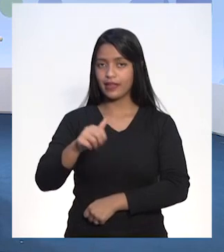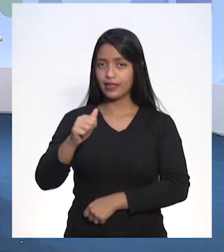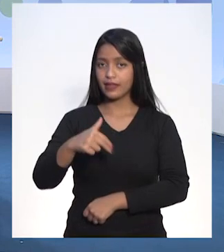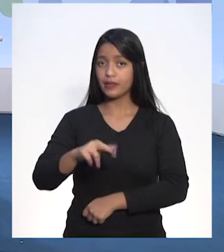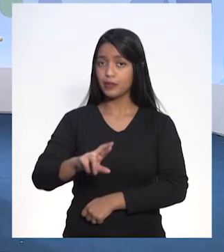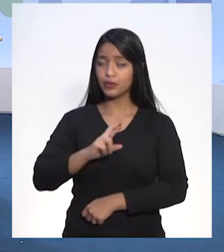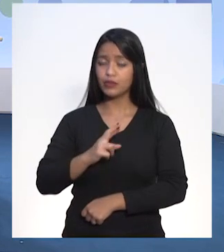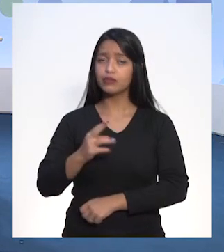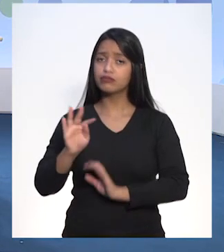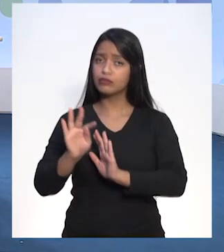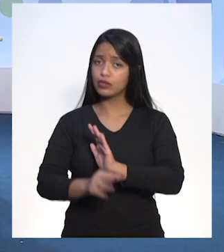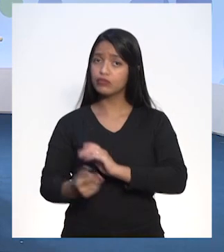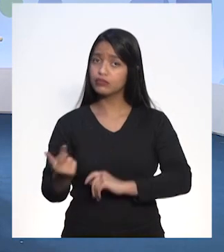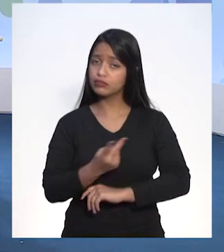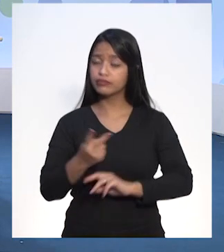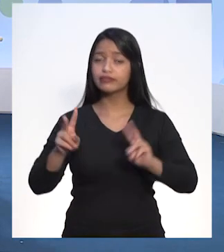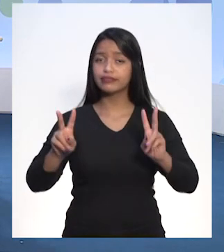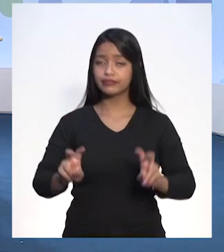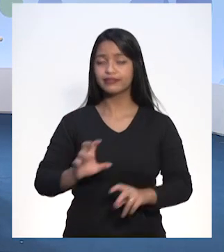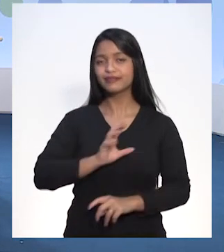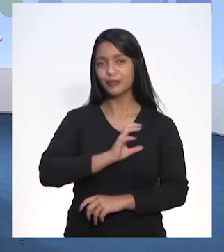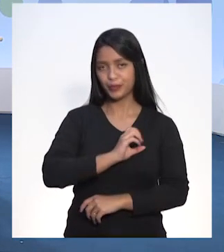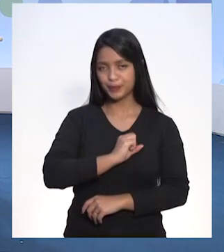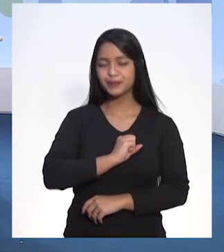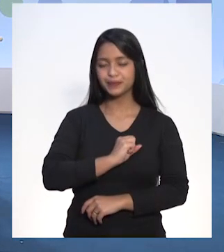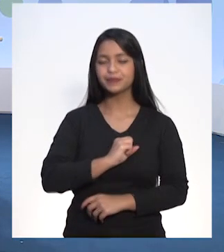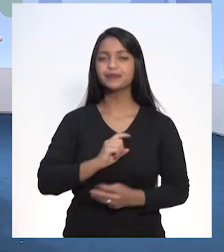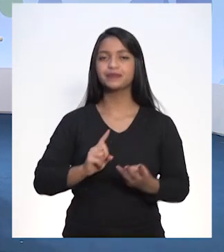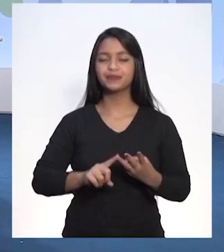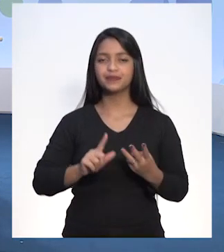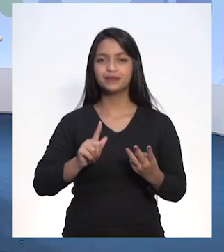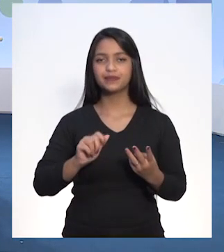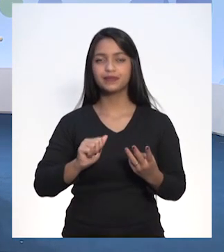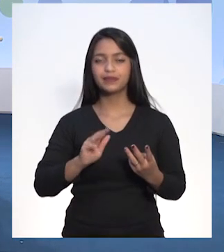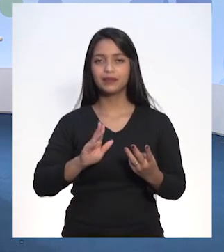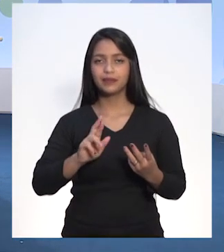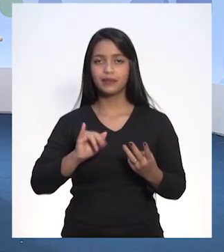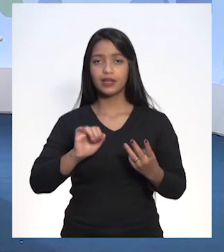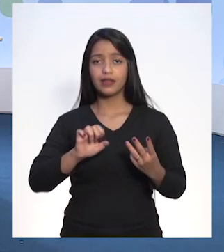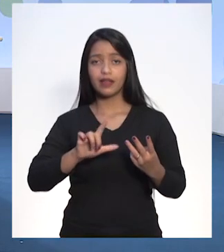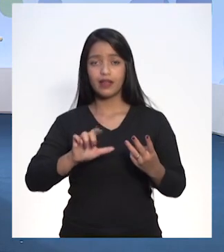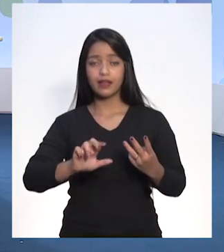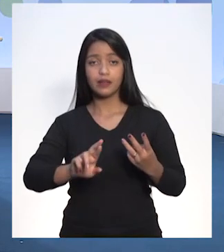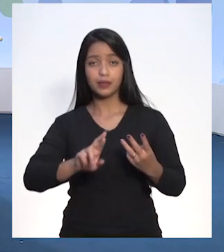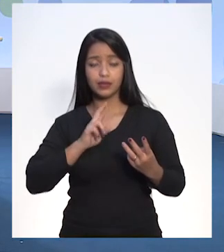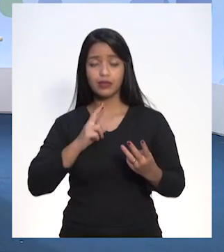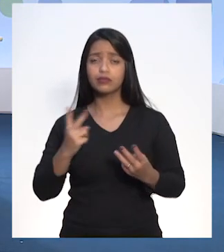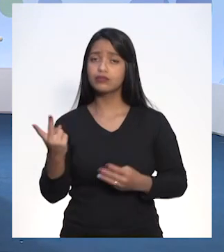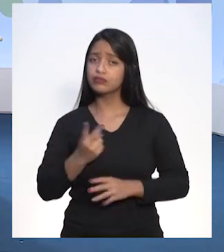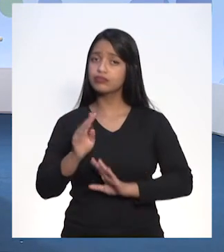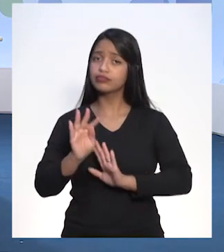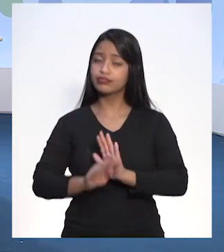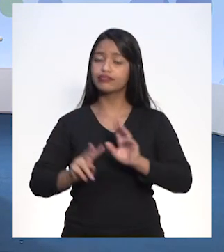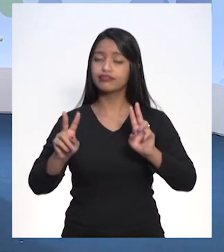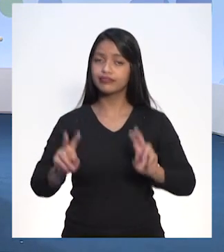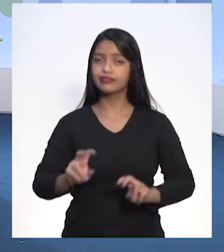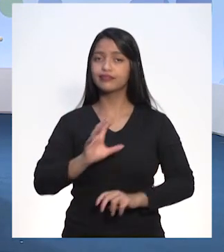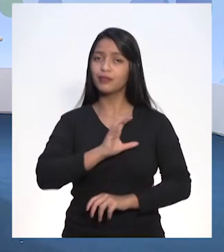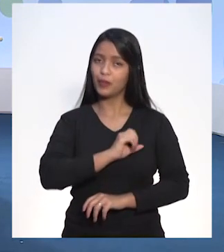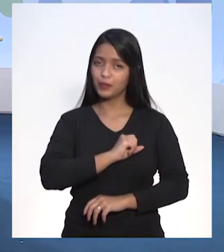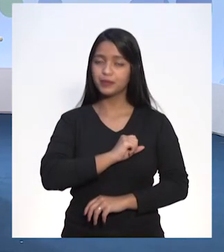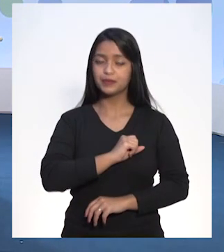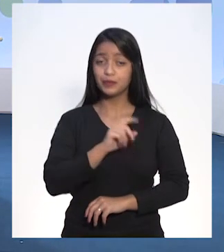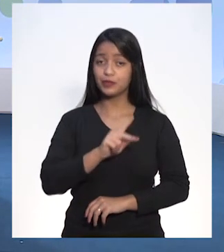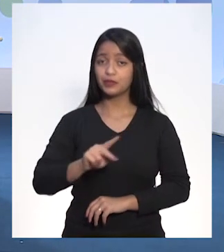outro, casalzinho. O que eles colocaram aí? Semelhança e diferença. Pro Silvana, né, o aluno Carlos, da